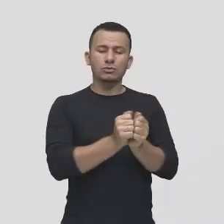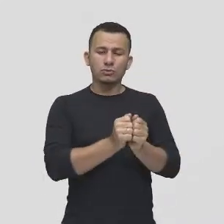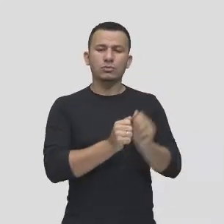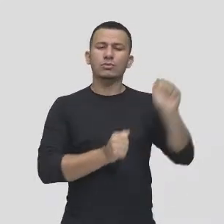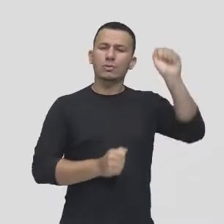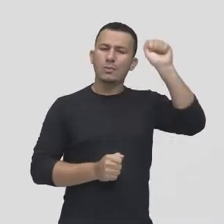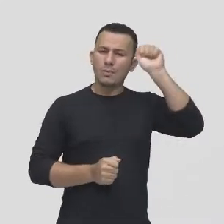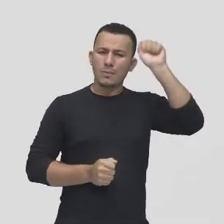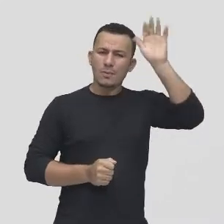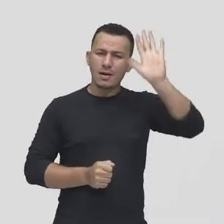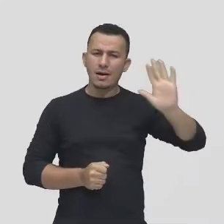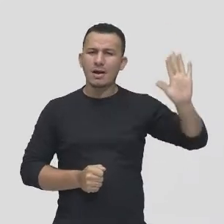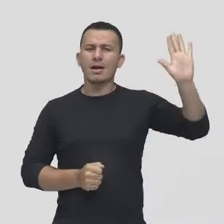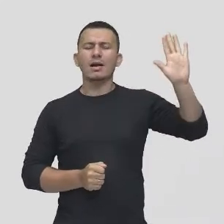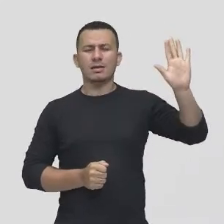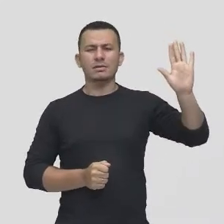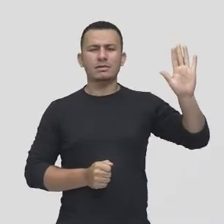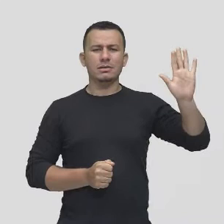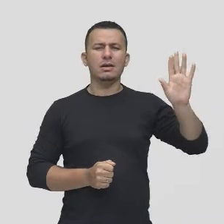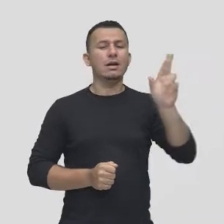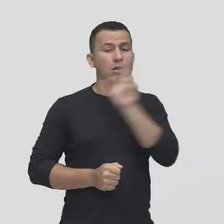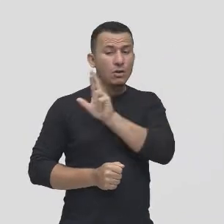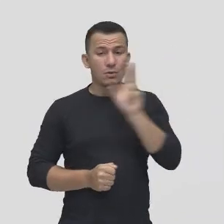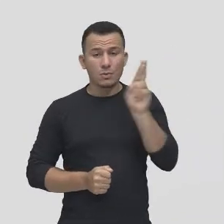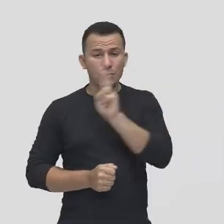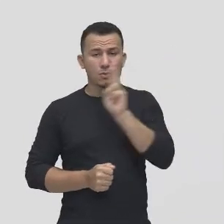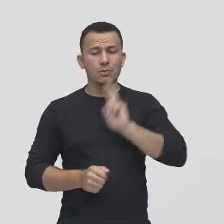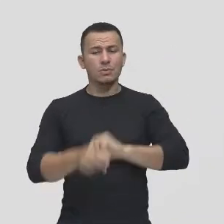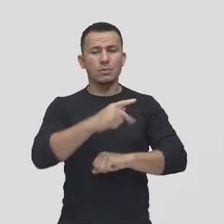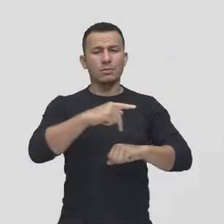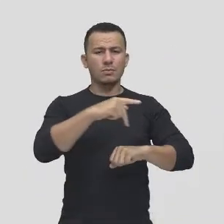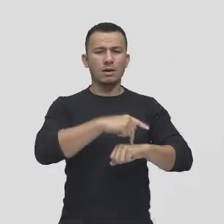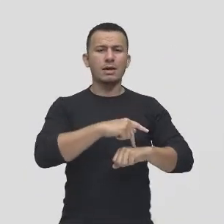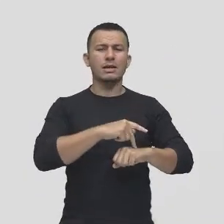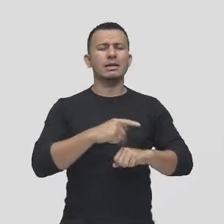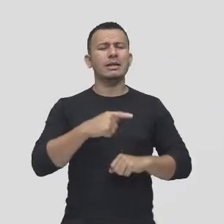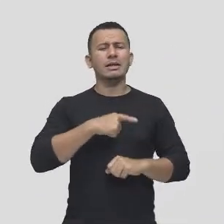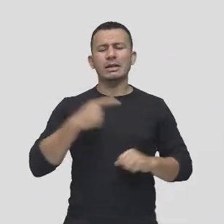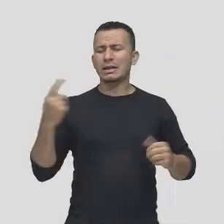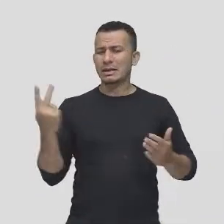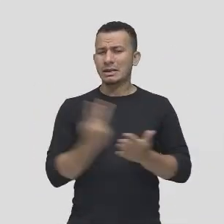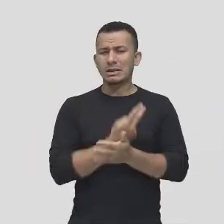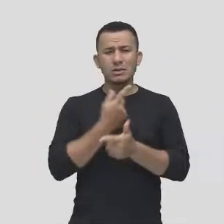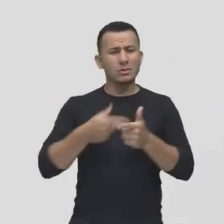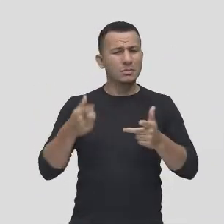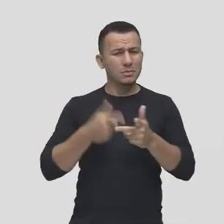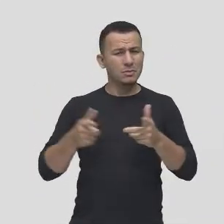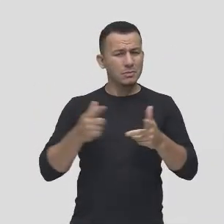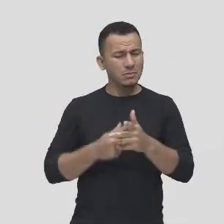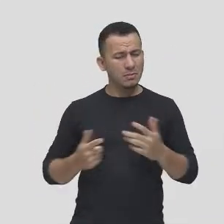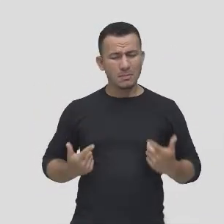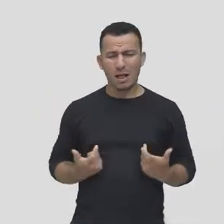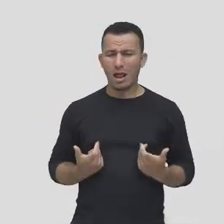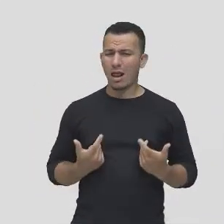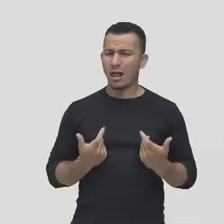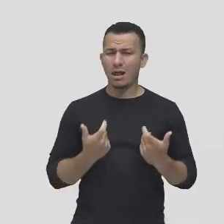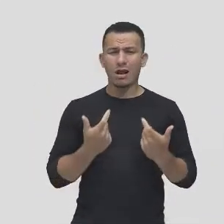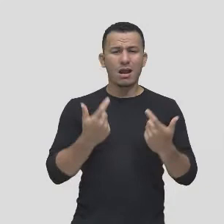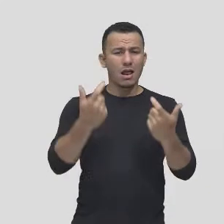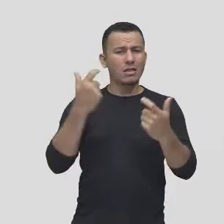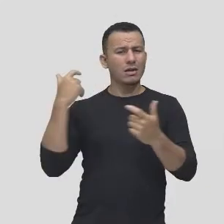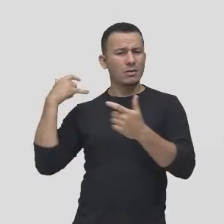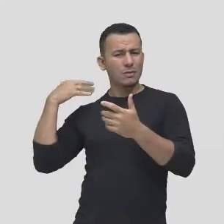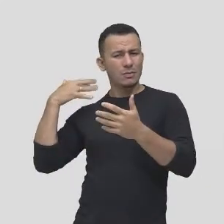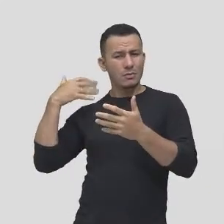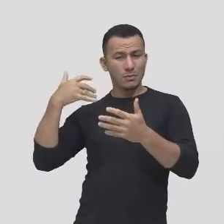Ásia Central, a própria Rússia, foi palco de muitos conflitos históricos ao longo do tempo. Então,